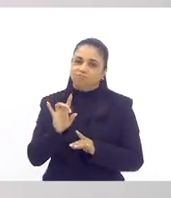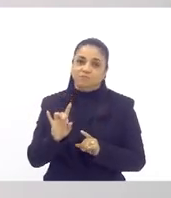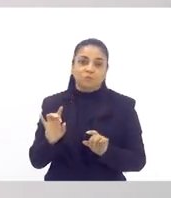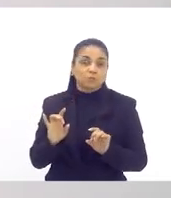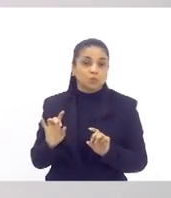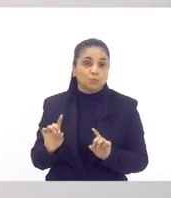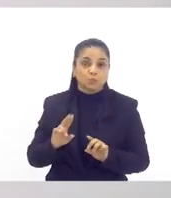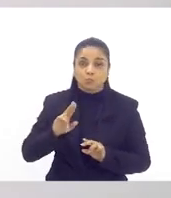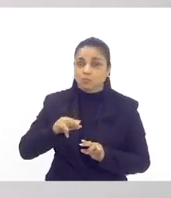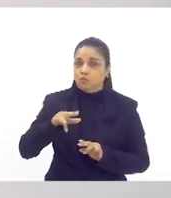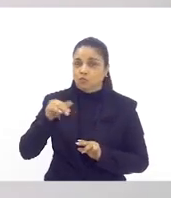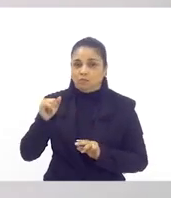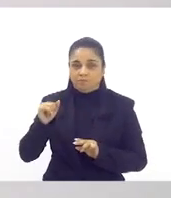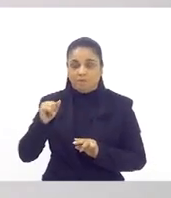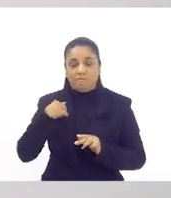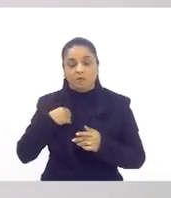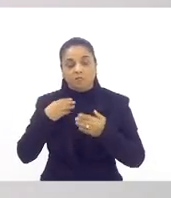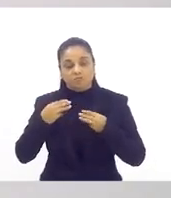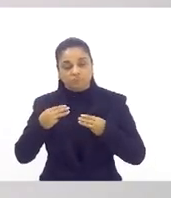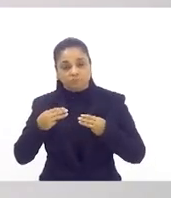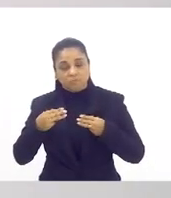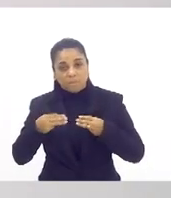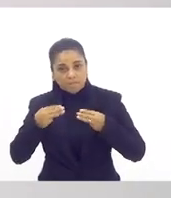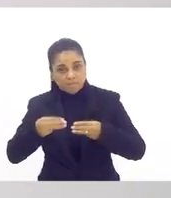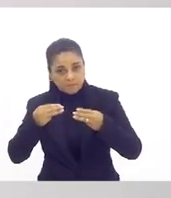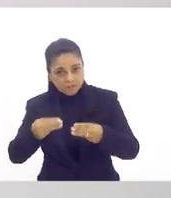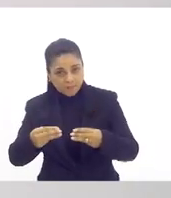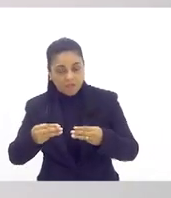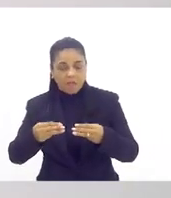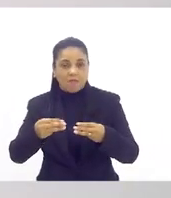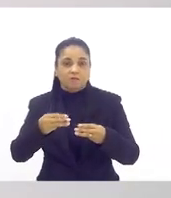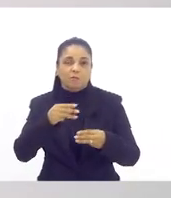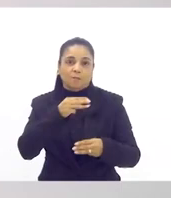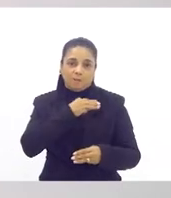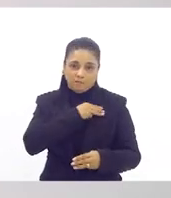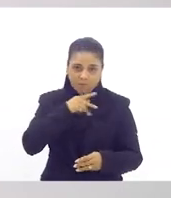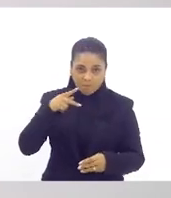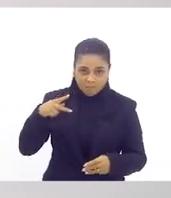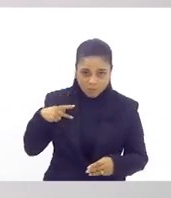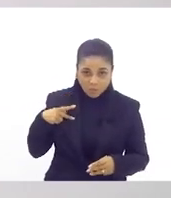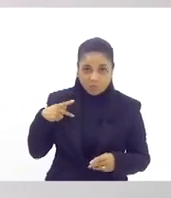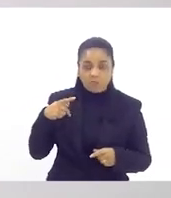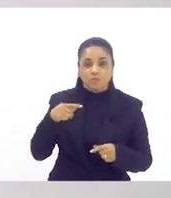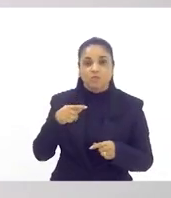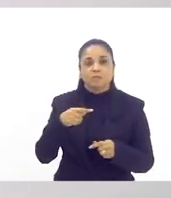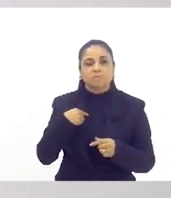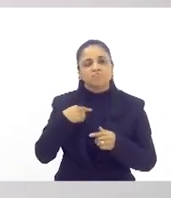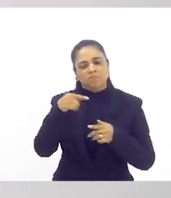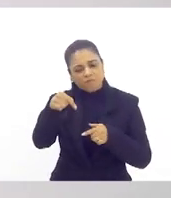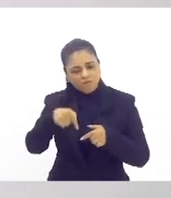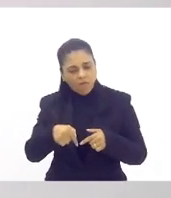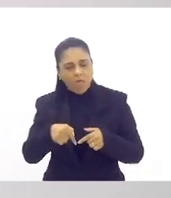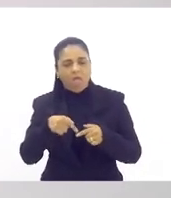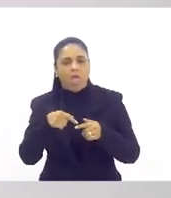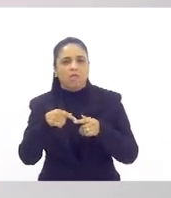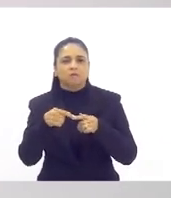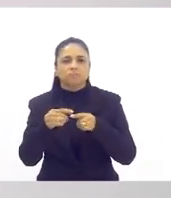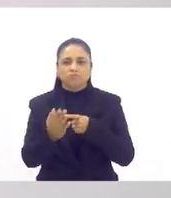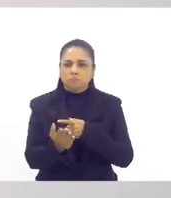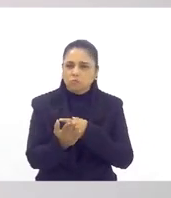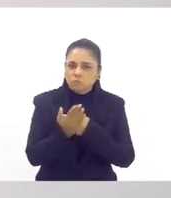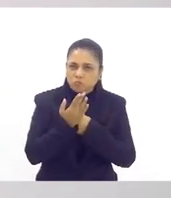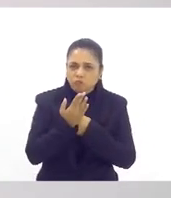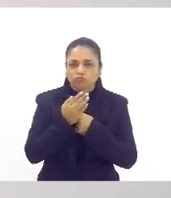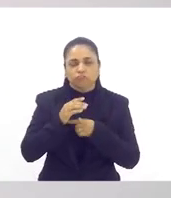então toda vez que a gente aciona o ministério ministério vai lá e nos atende e nos atende em loco e isso para a gente